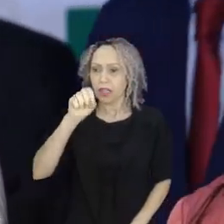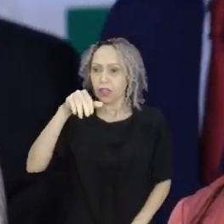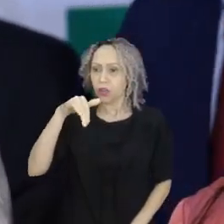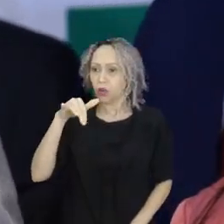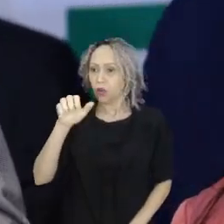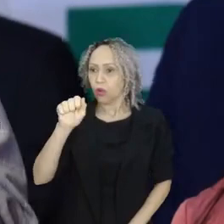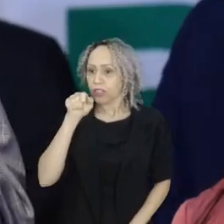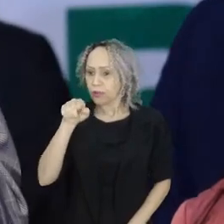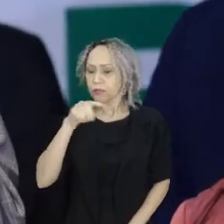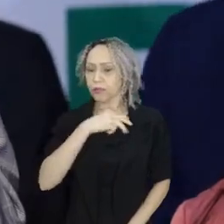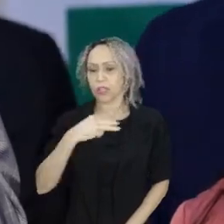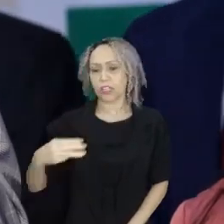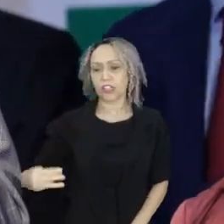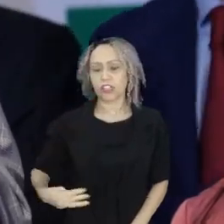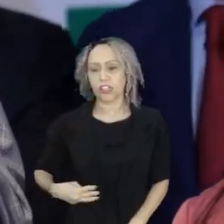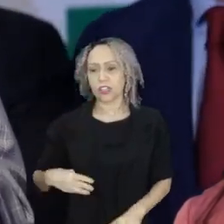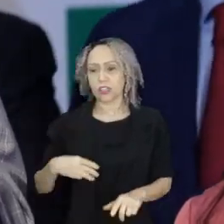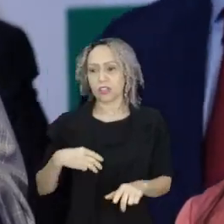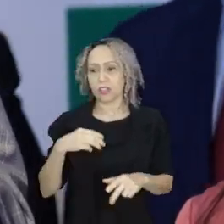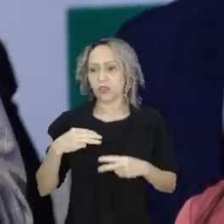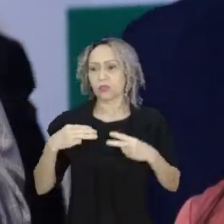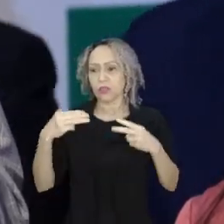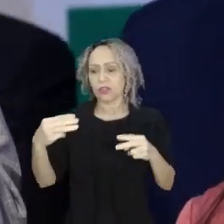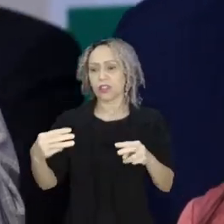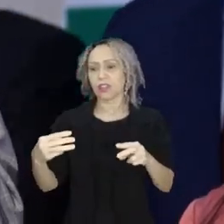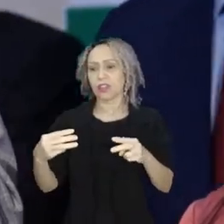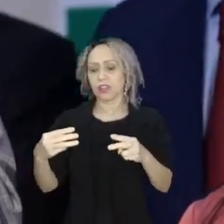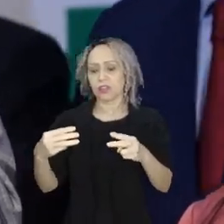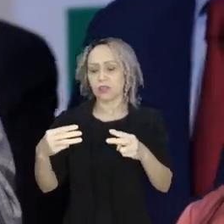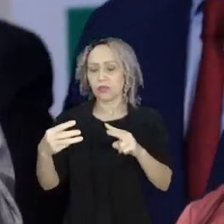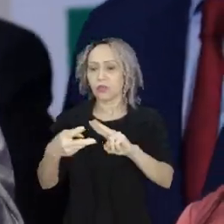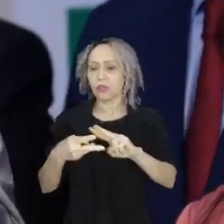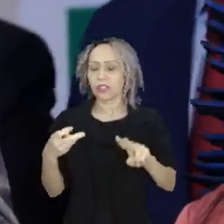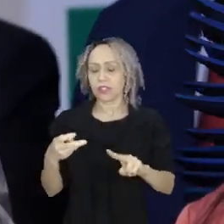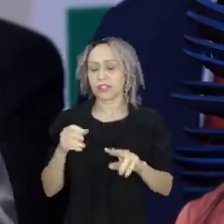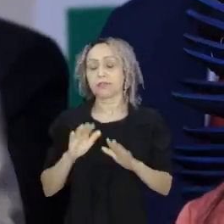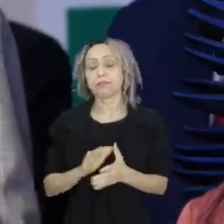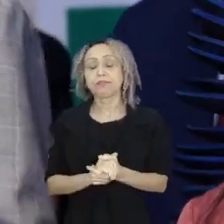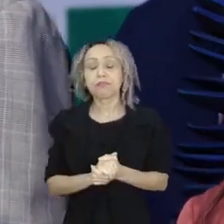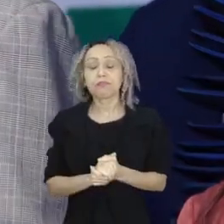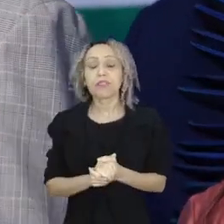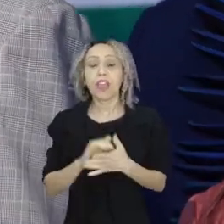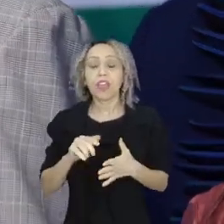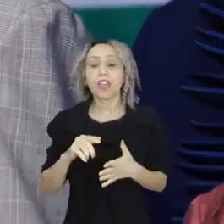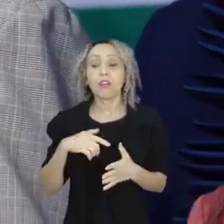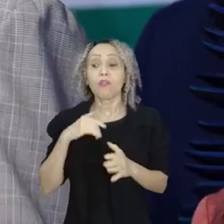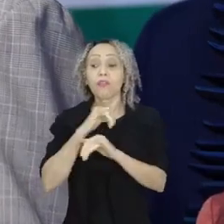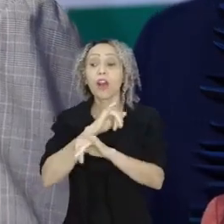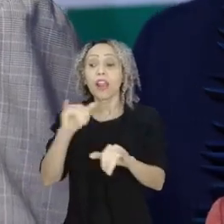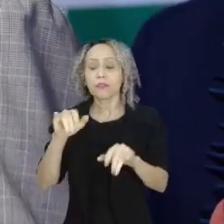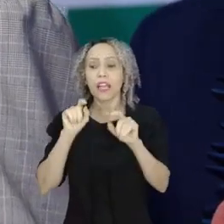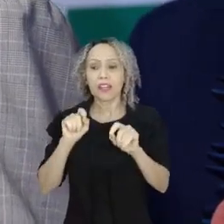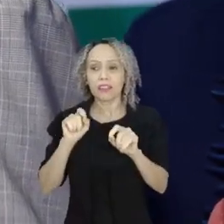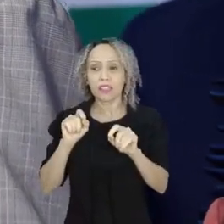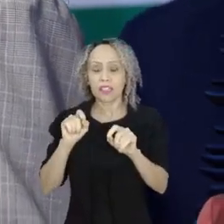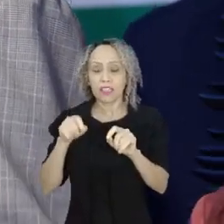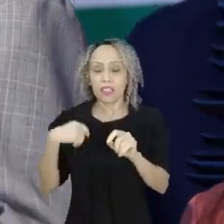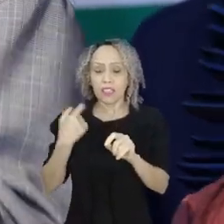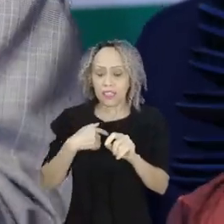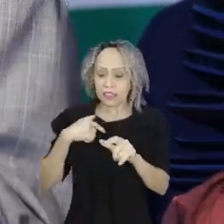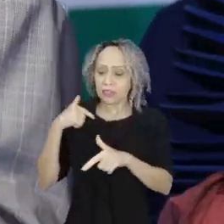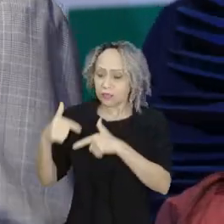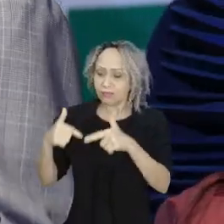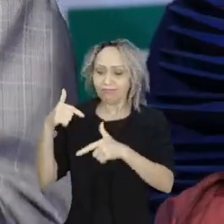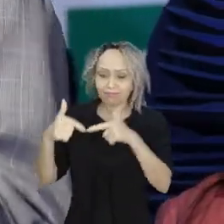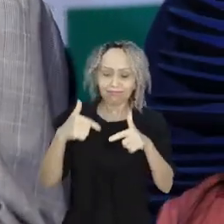nós temos que trabalhar para ajudar. Eu ainda tenho que escolher quem vai ser presidenta da FUNAI.